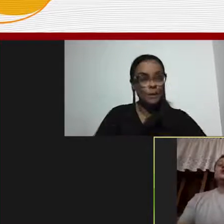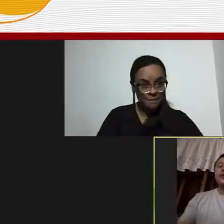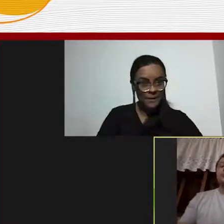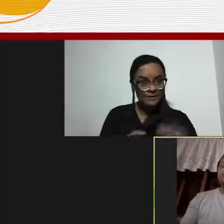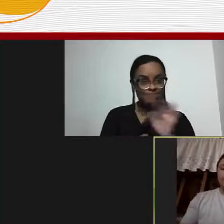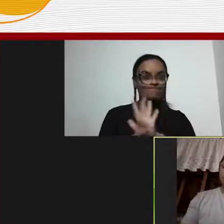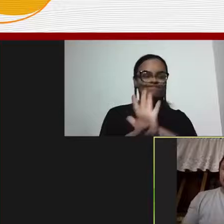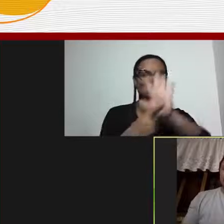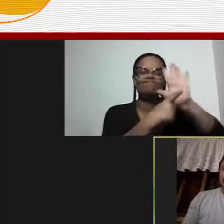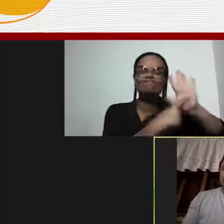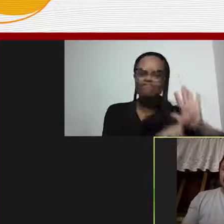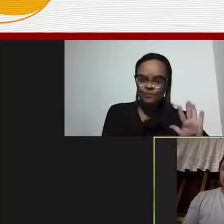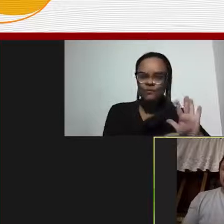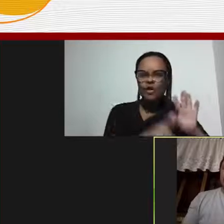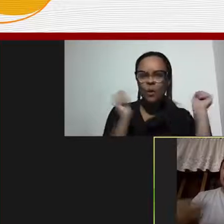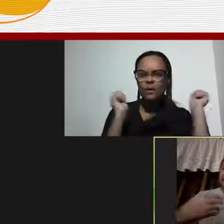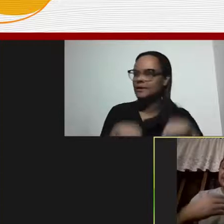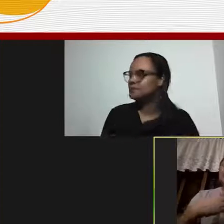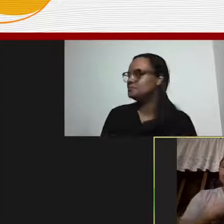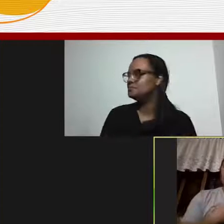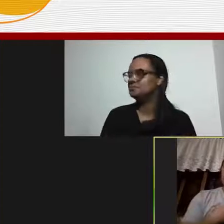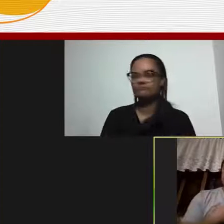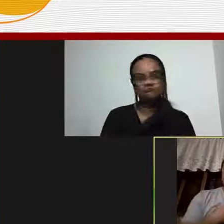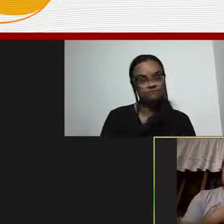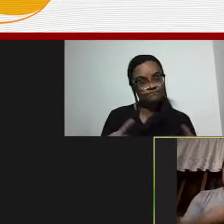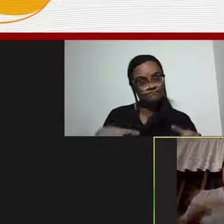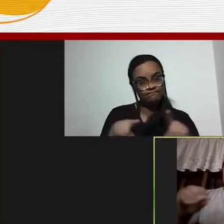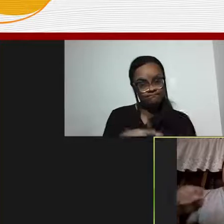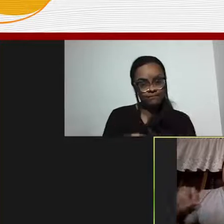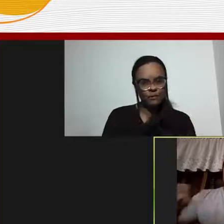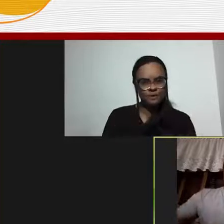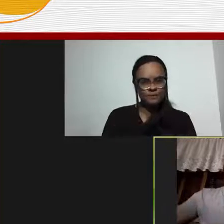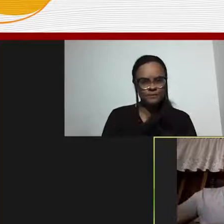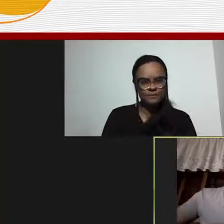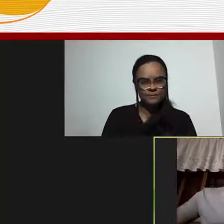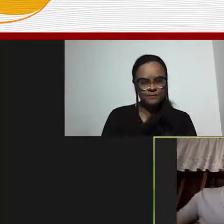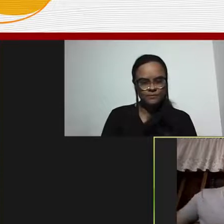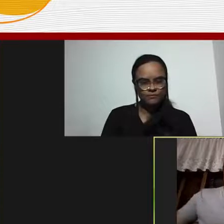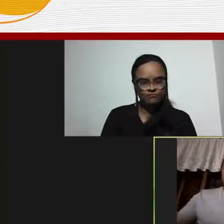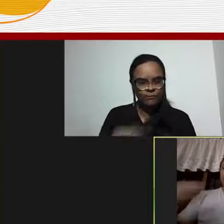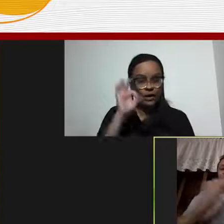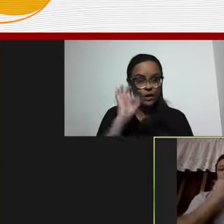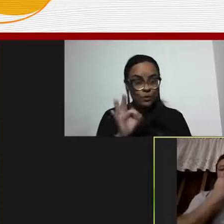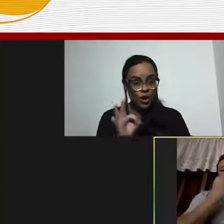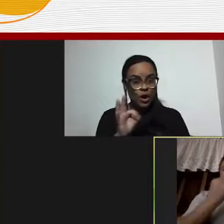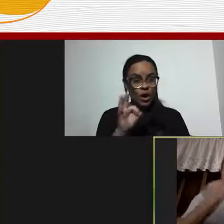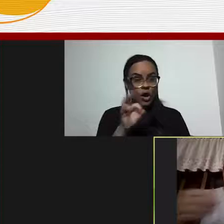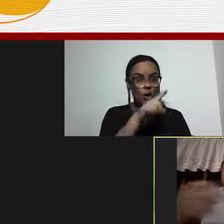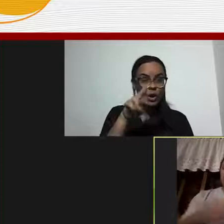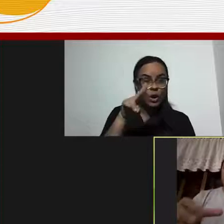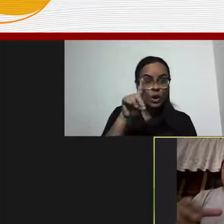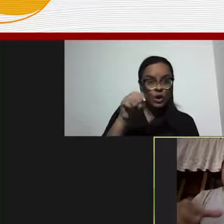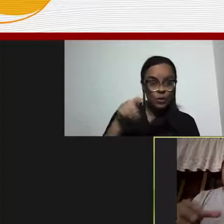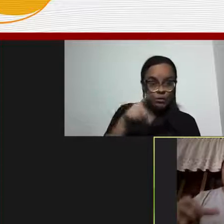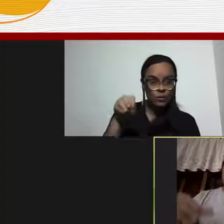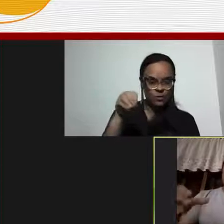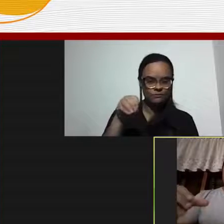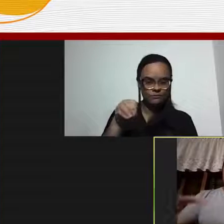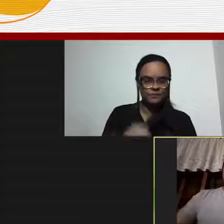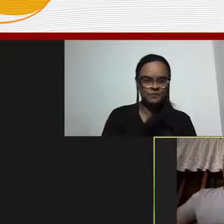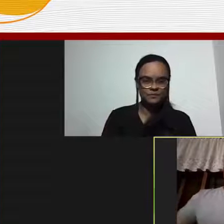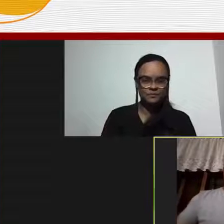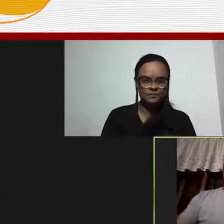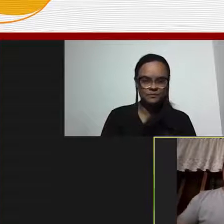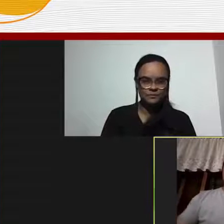que nós temos potencialidade. Então, eu não penso, mas com certeza o Pedrão, já colocando aqui a